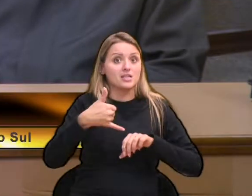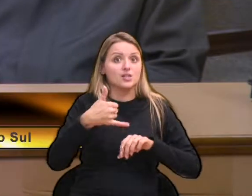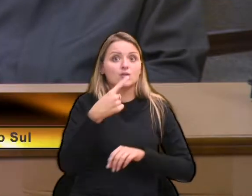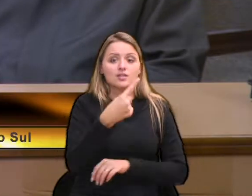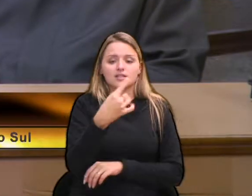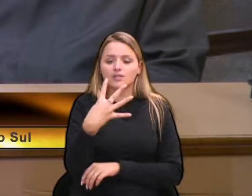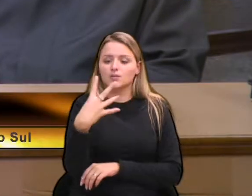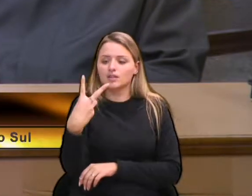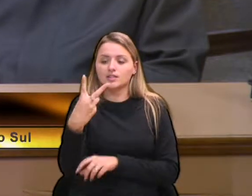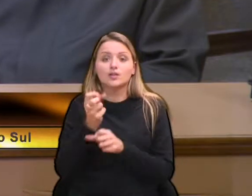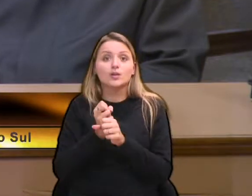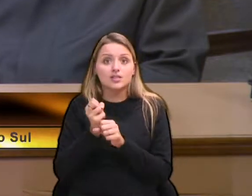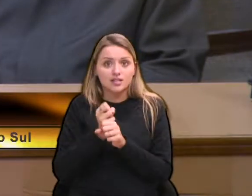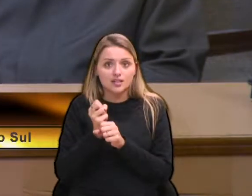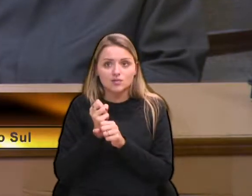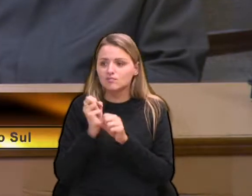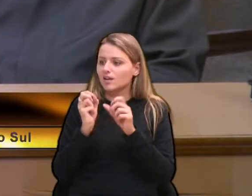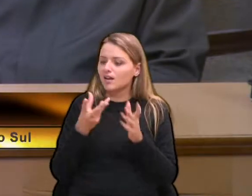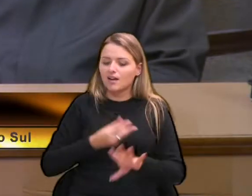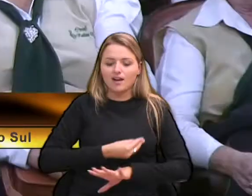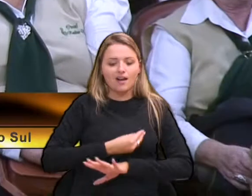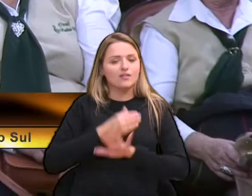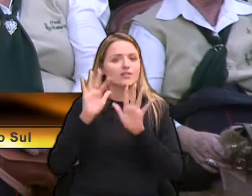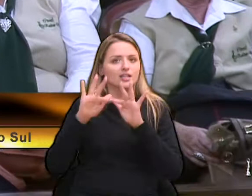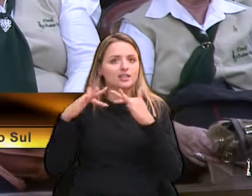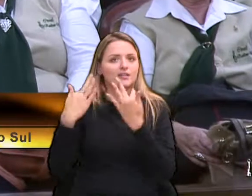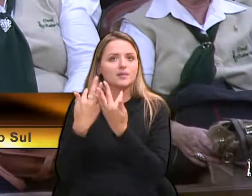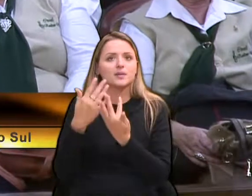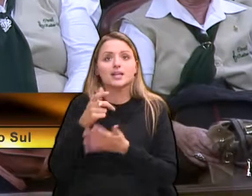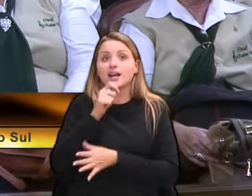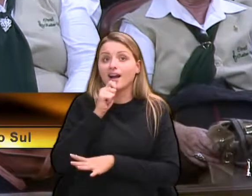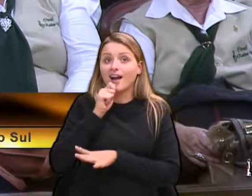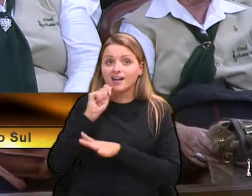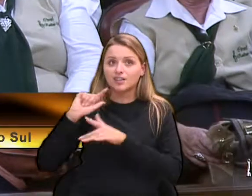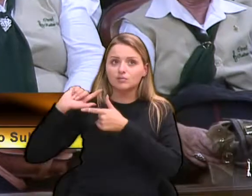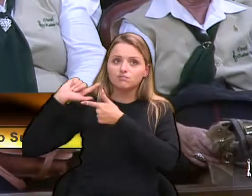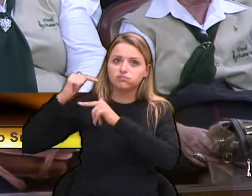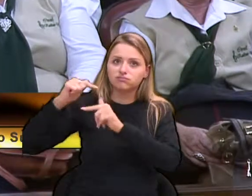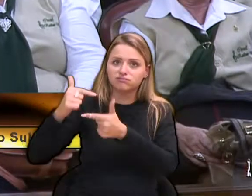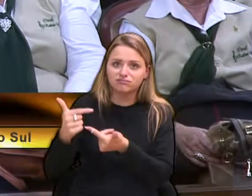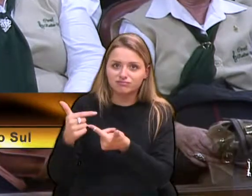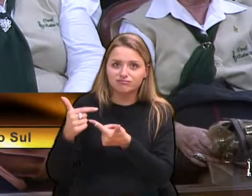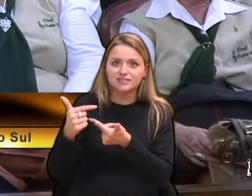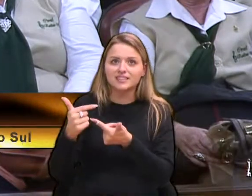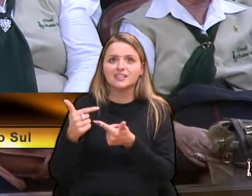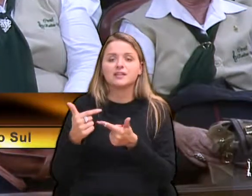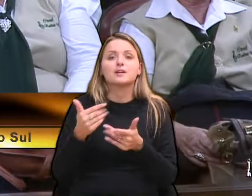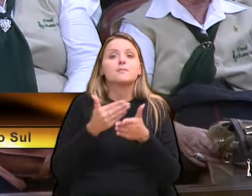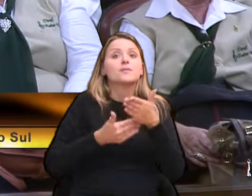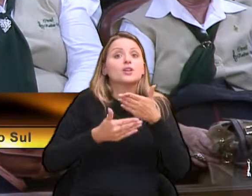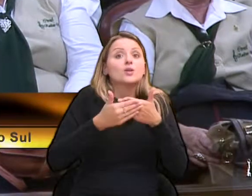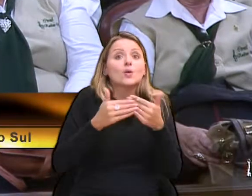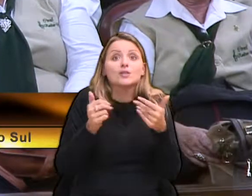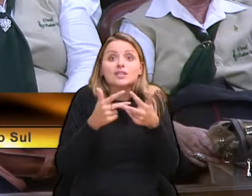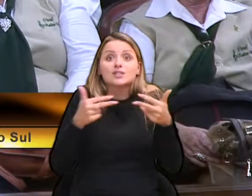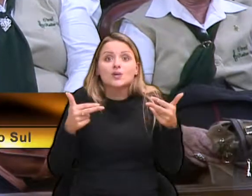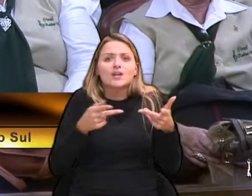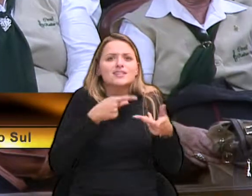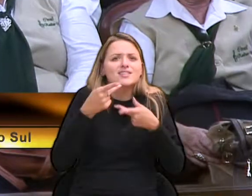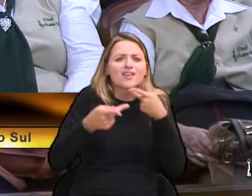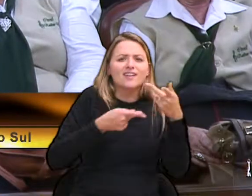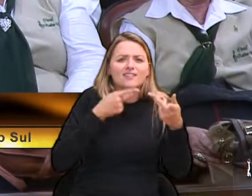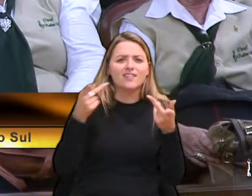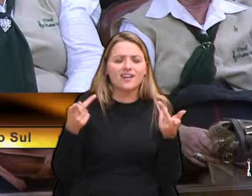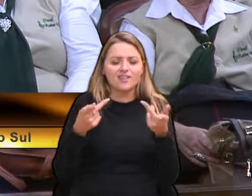cada família ainda é relatada de pai para filho. Os relatos e os causos ao redor da